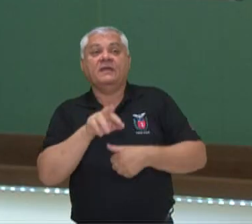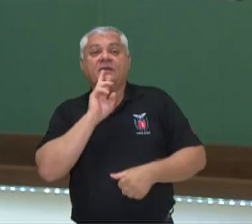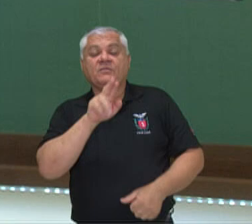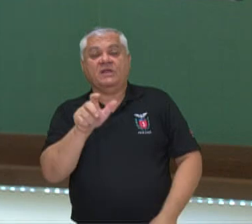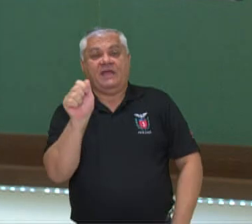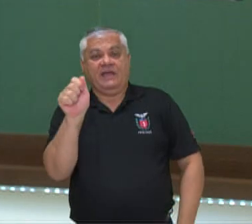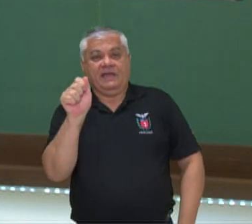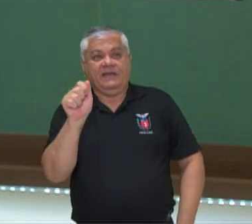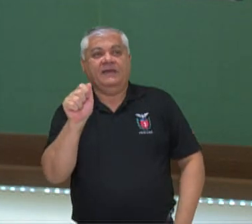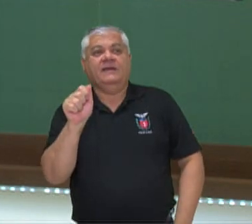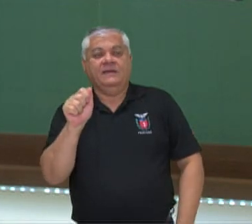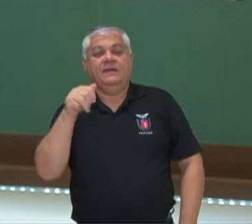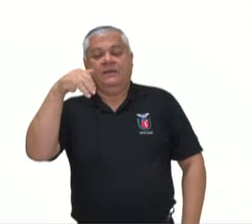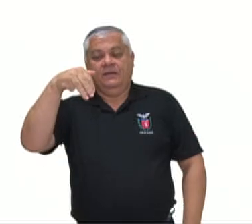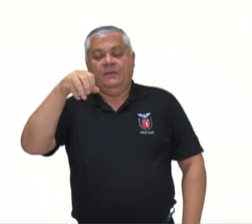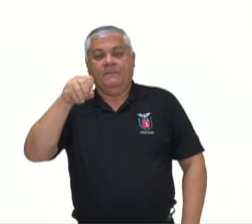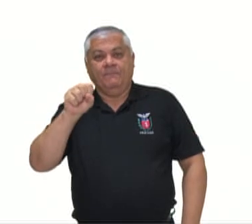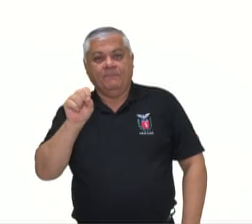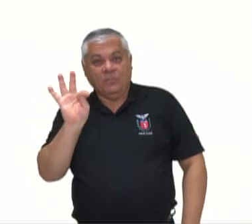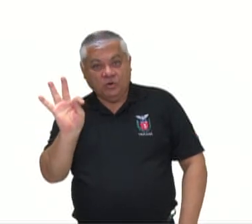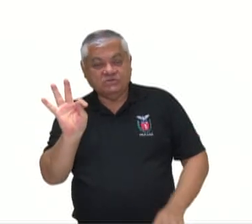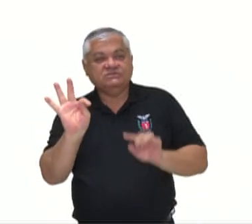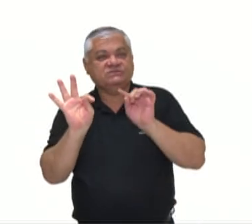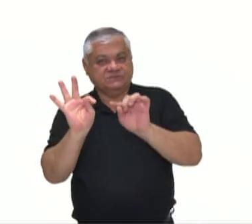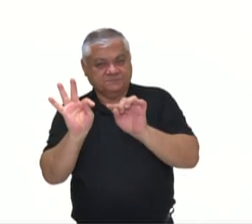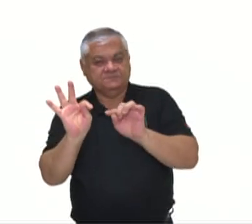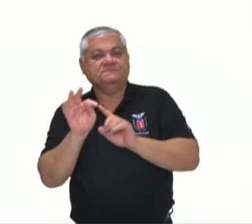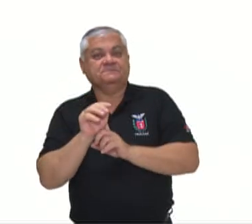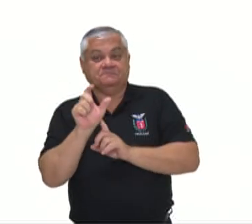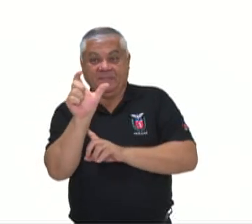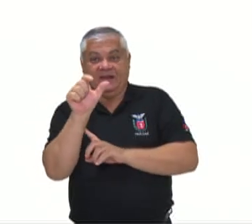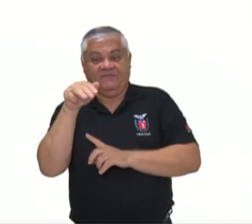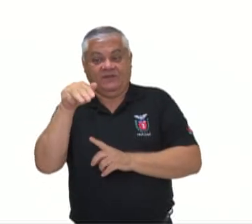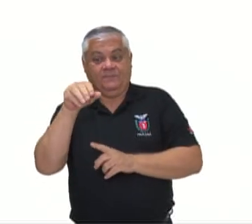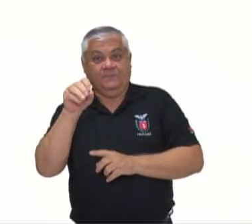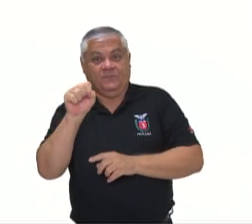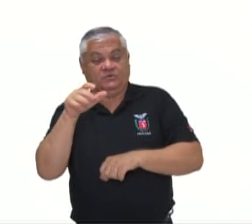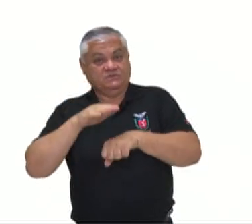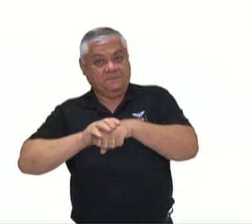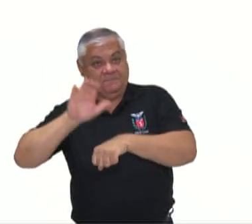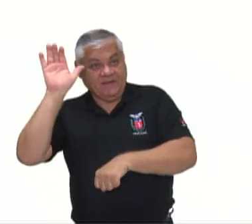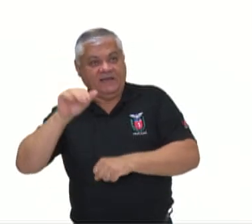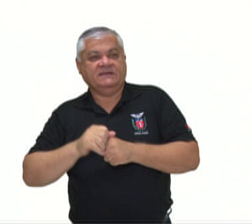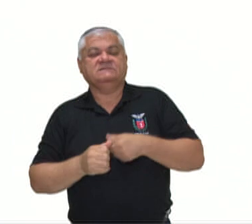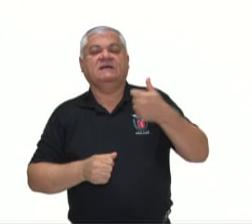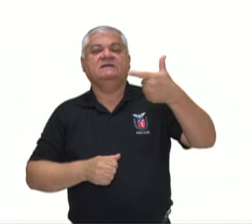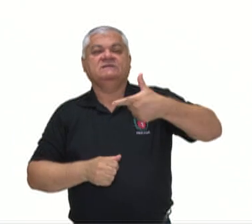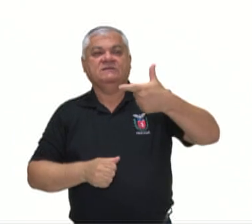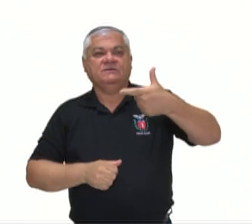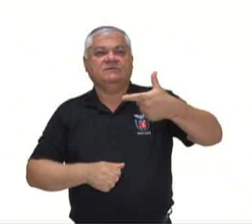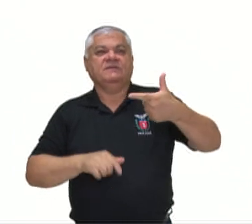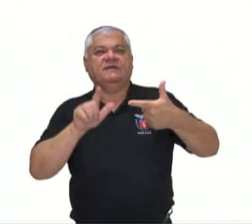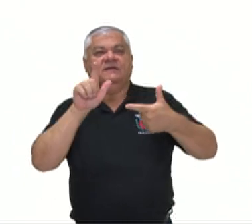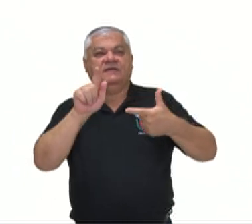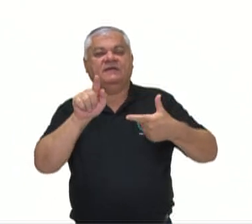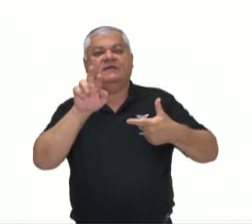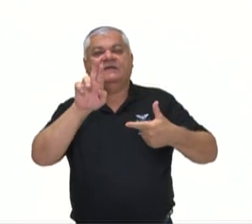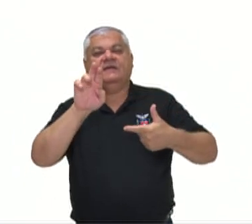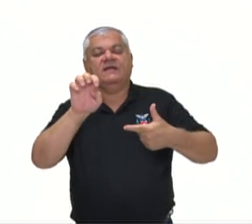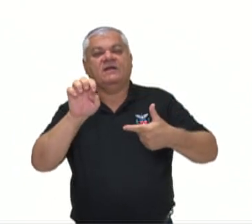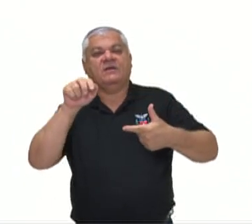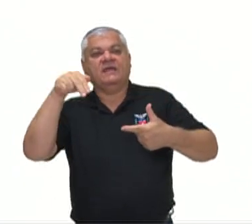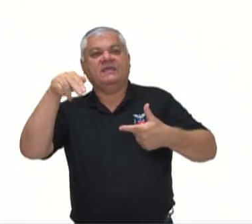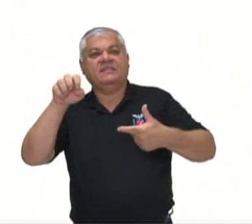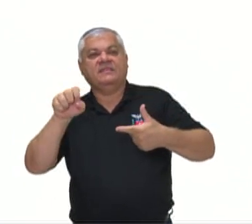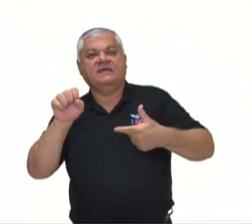letra A. My sister is the most beautiful girl in the neighborhood. Ok? E number 2, a resposta correta é a letra